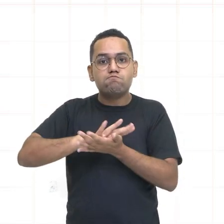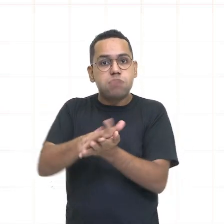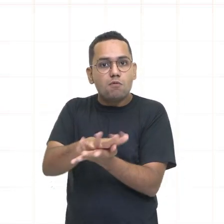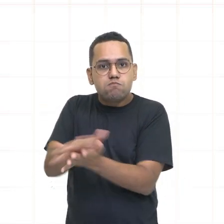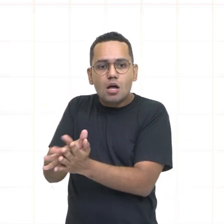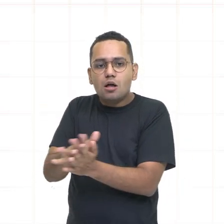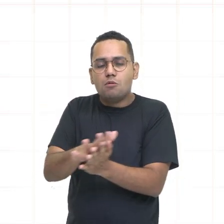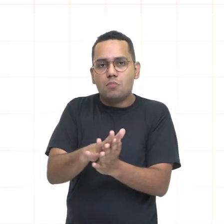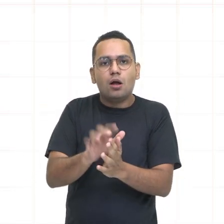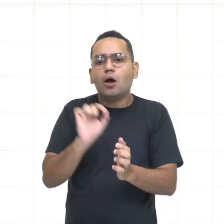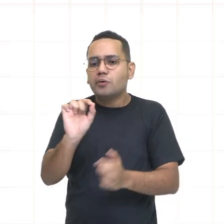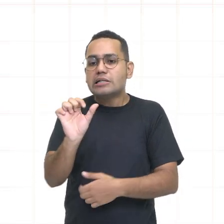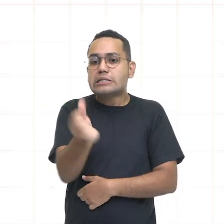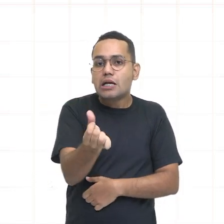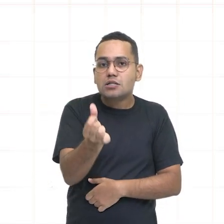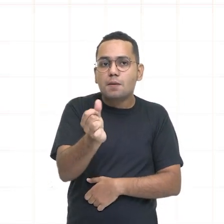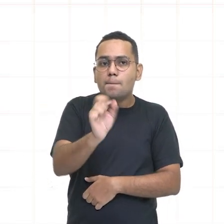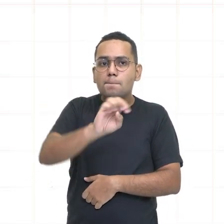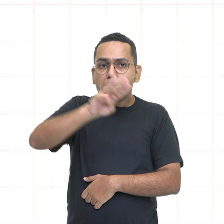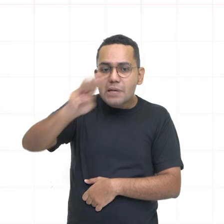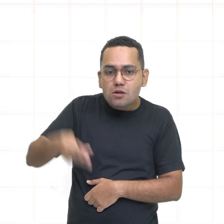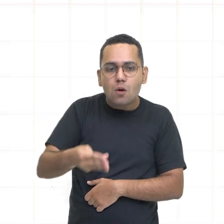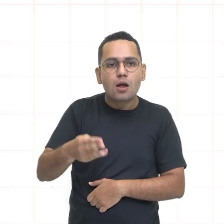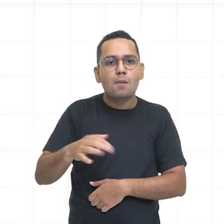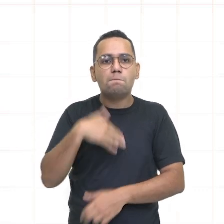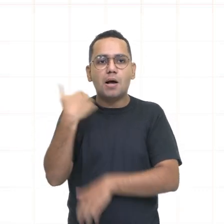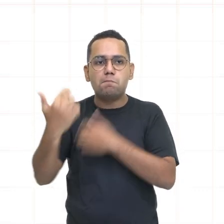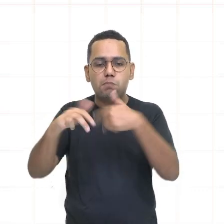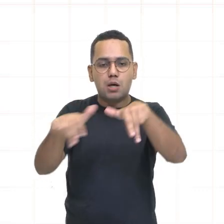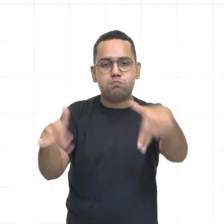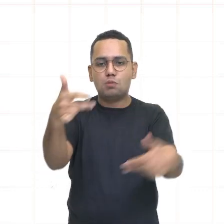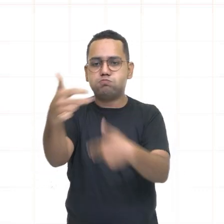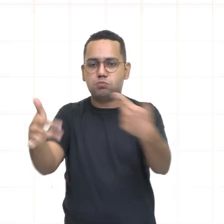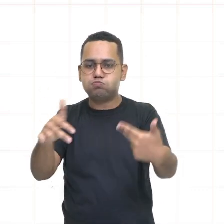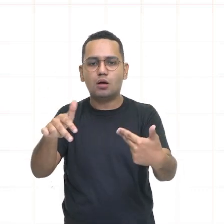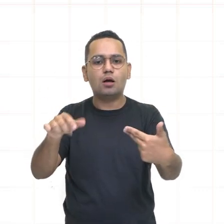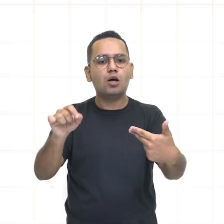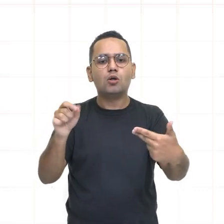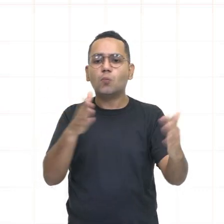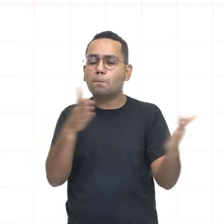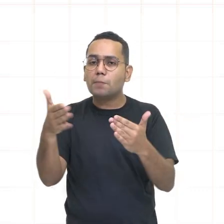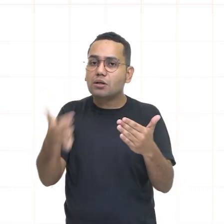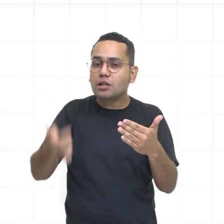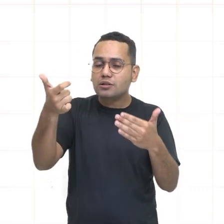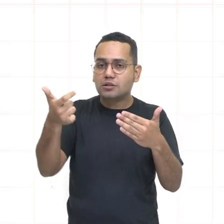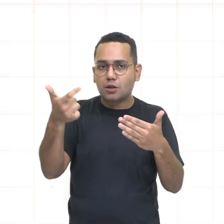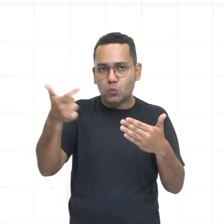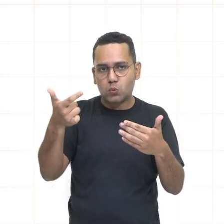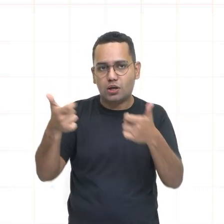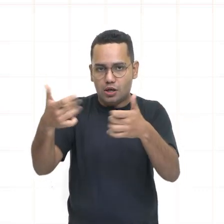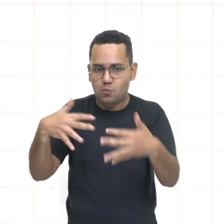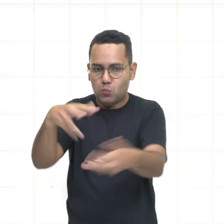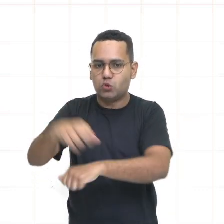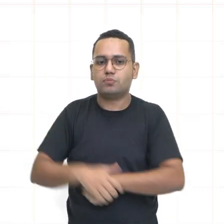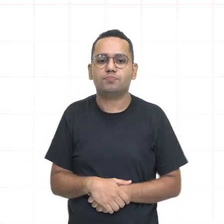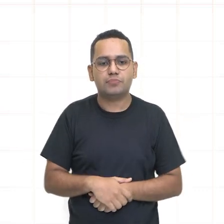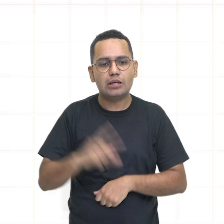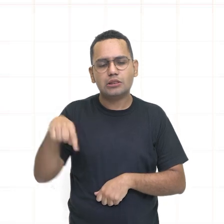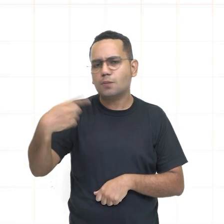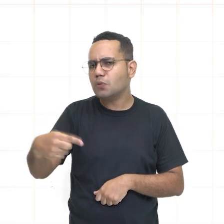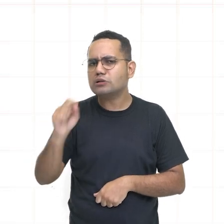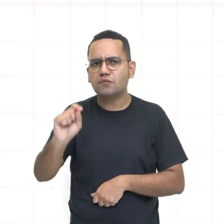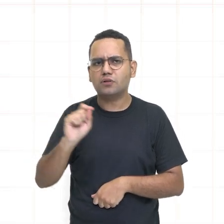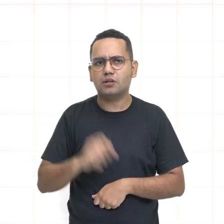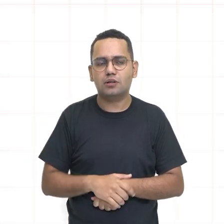judeus aproximadamente durante a Segunda Guerra Mundial. Vamos observar também a destruição social e